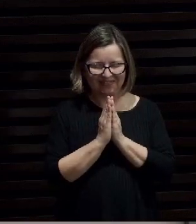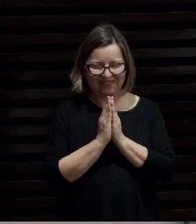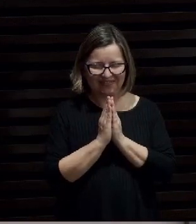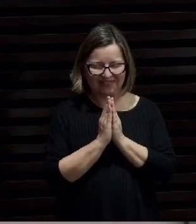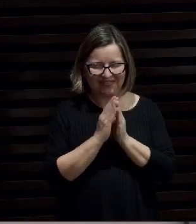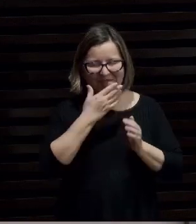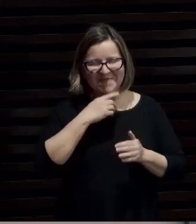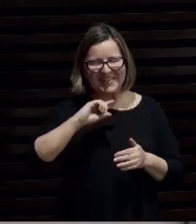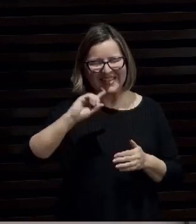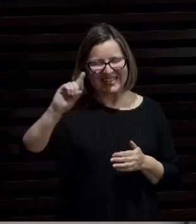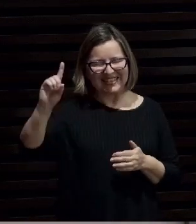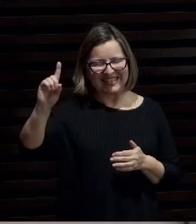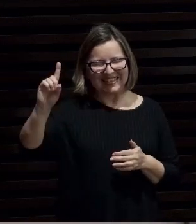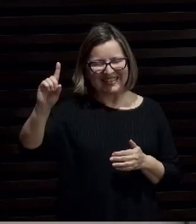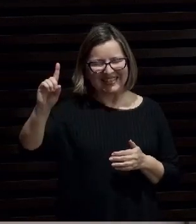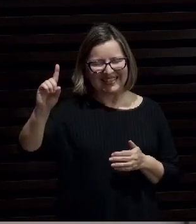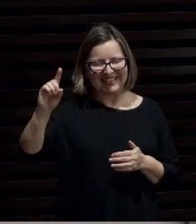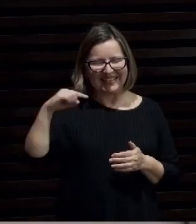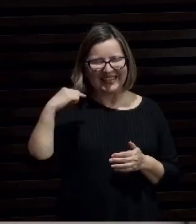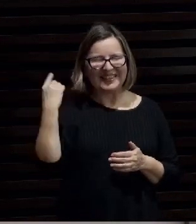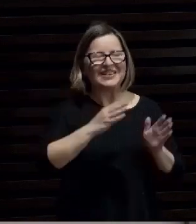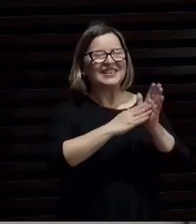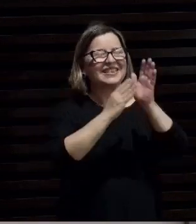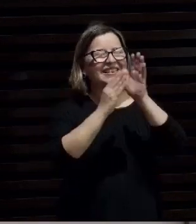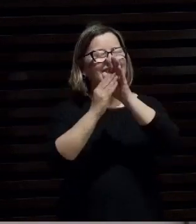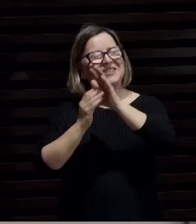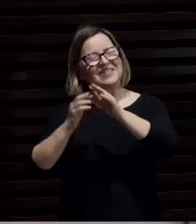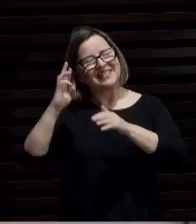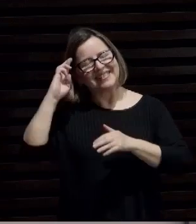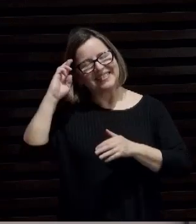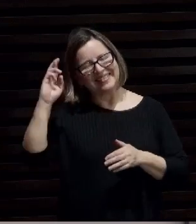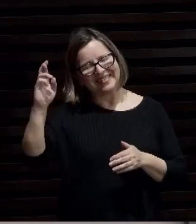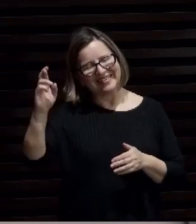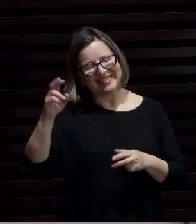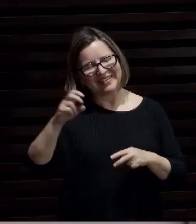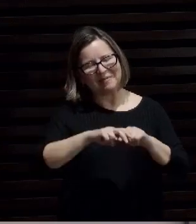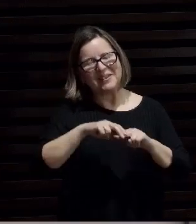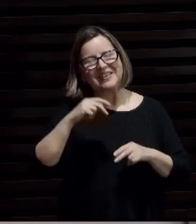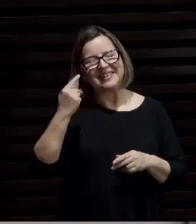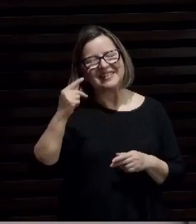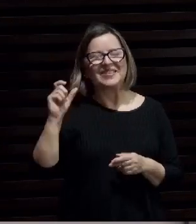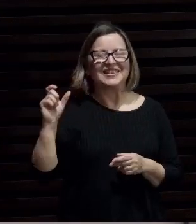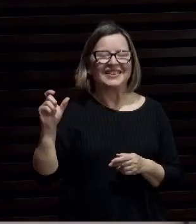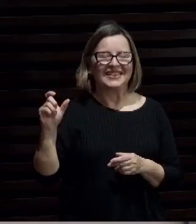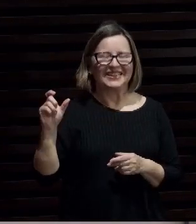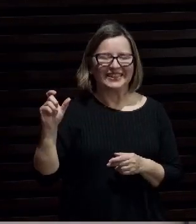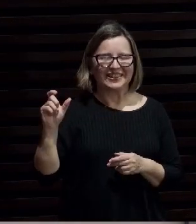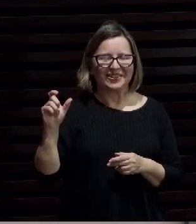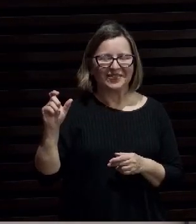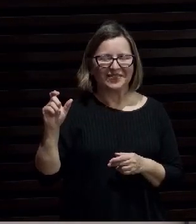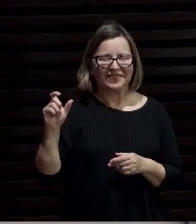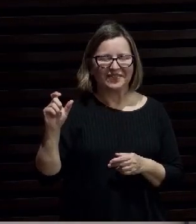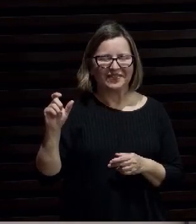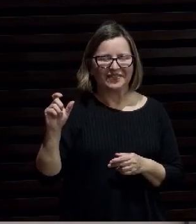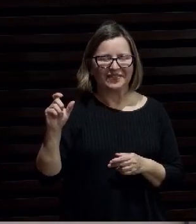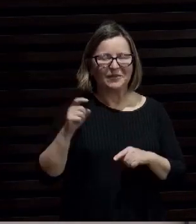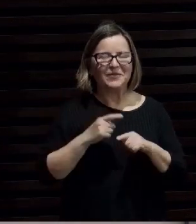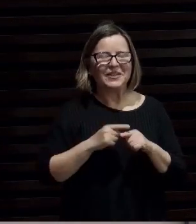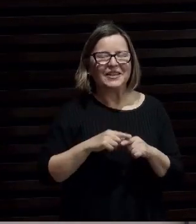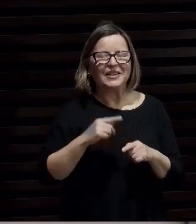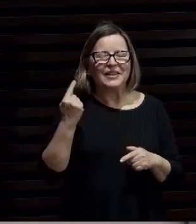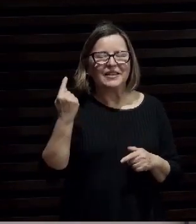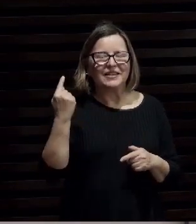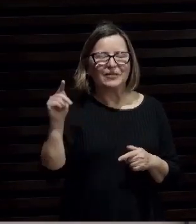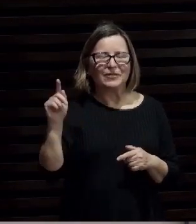Pai, nós te louvamos, Senhor, pela tua palavra. Porque a tua palavra,